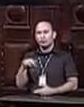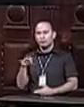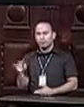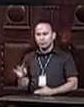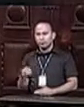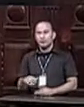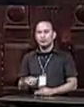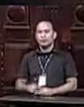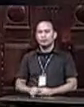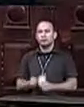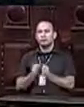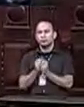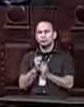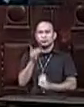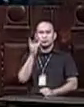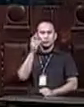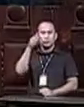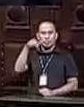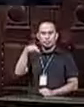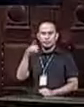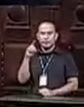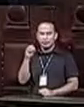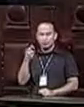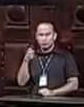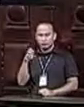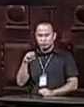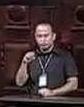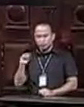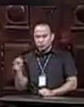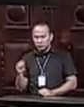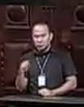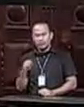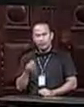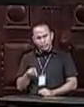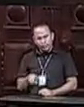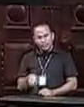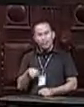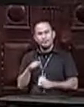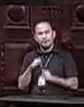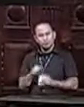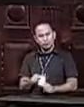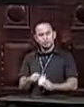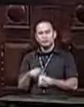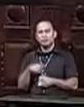deputado Anderson Nogueira. Portanto, creio que é possível acumular